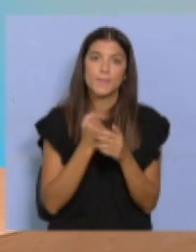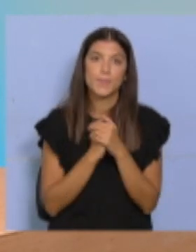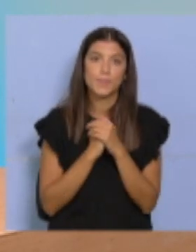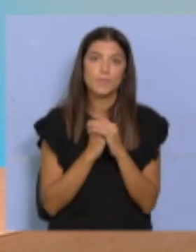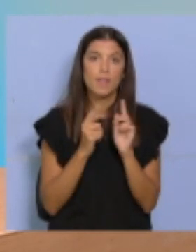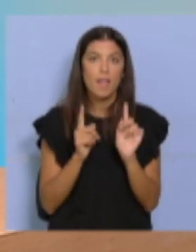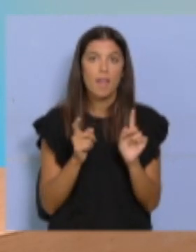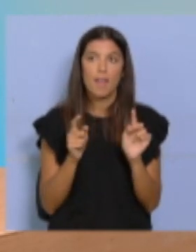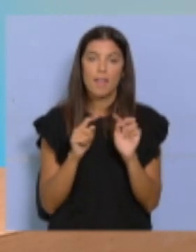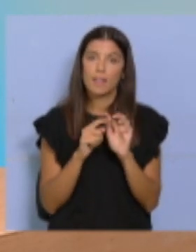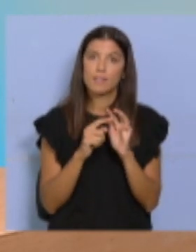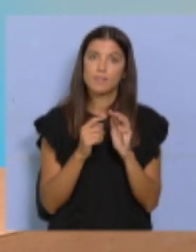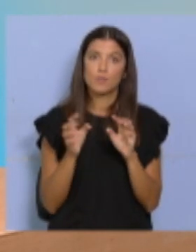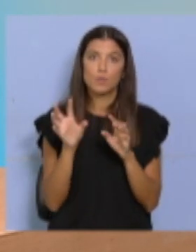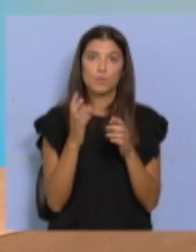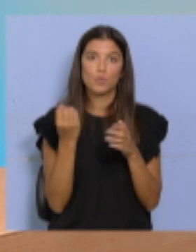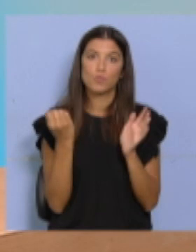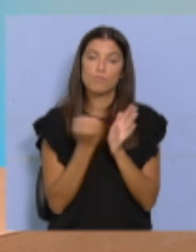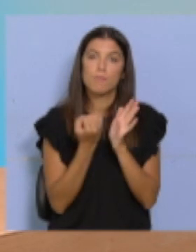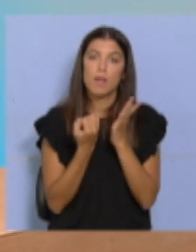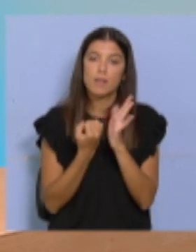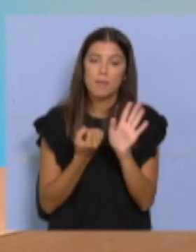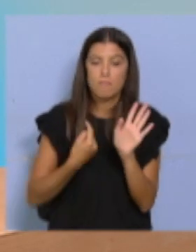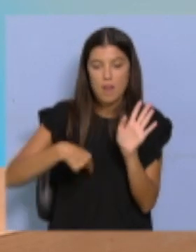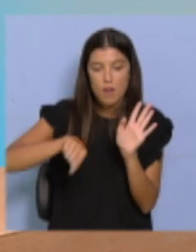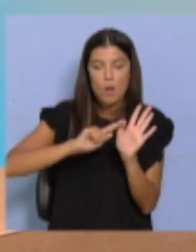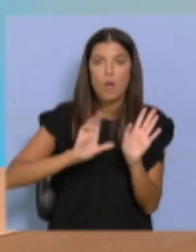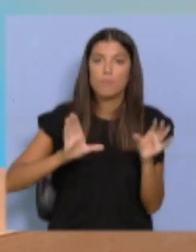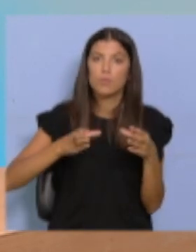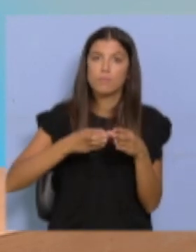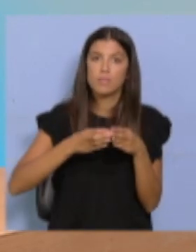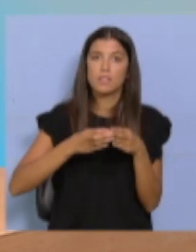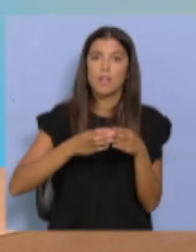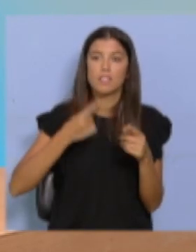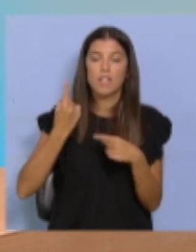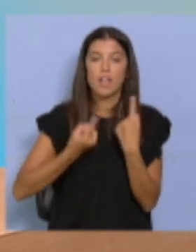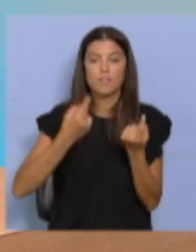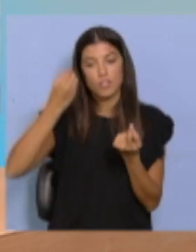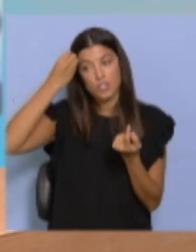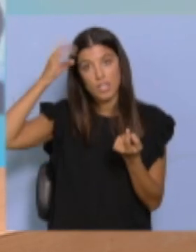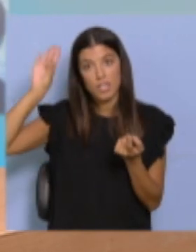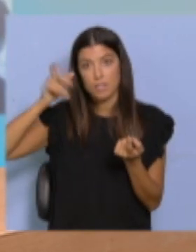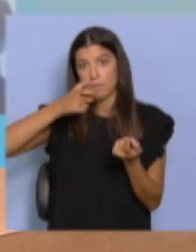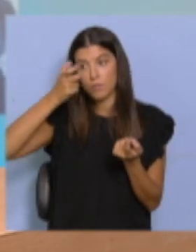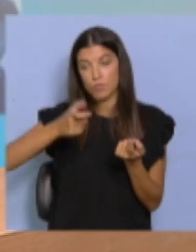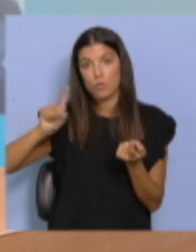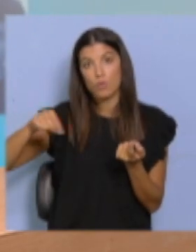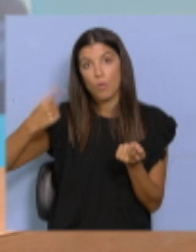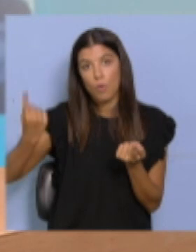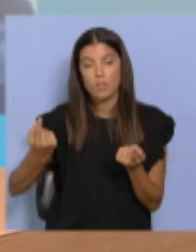sinal grande para nós, para as nossas comunidades, que às vezes nos esquecemos dos outros, que é importante